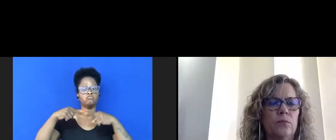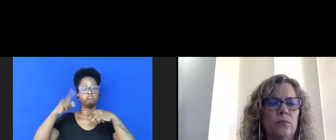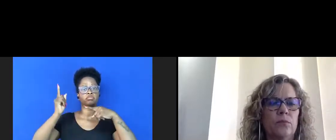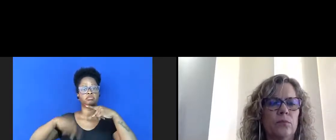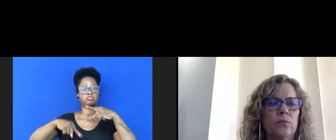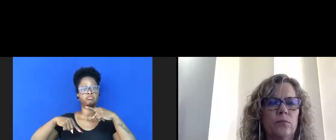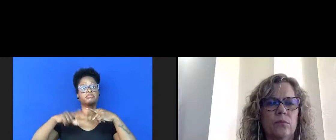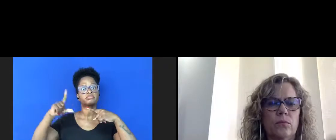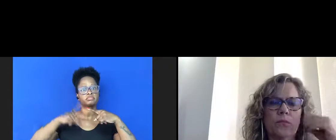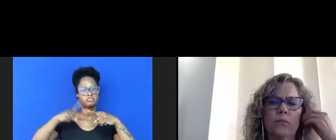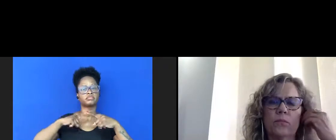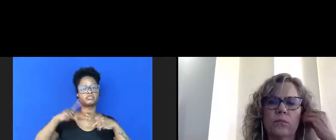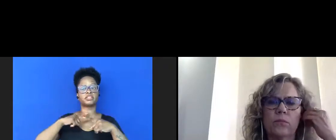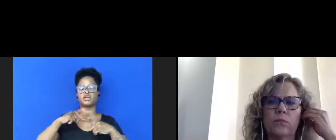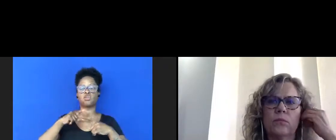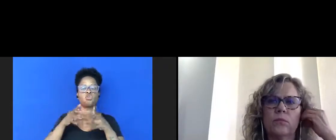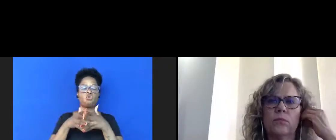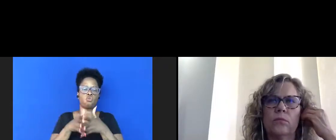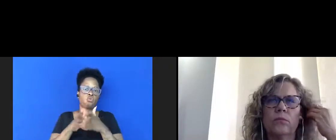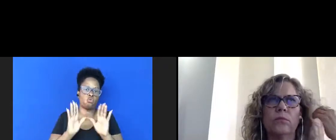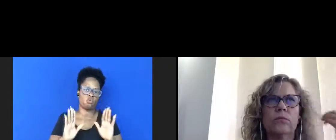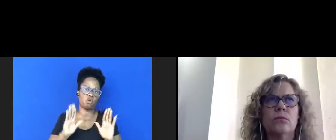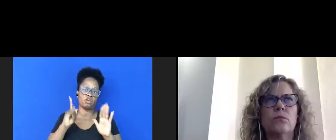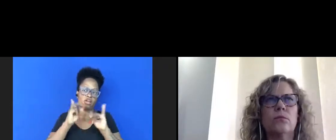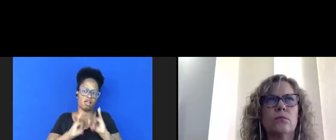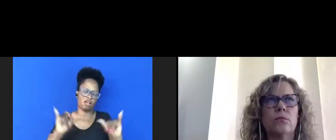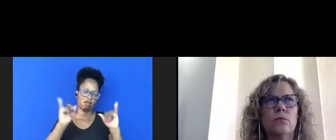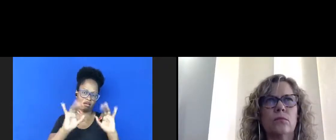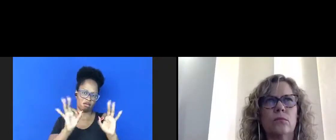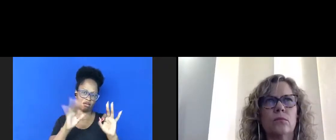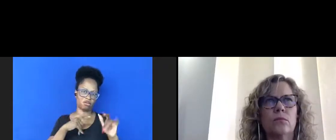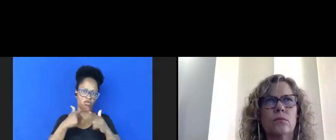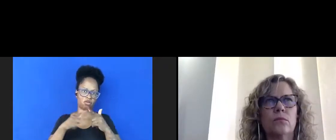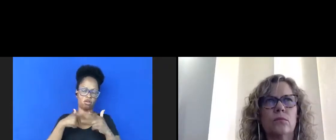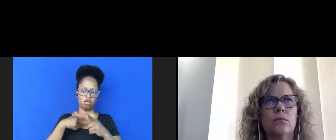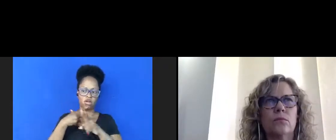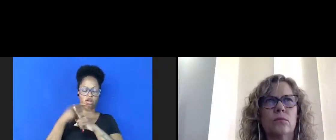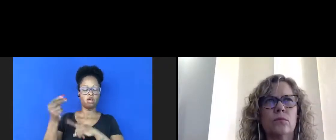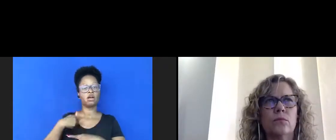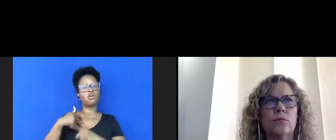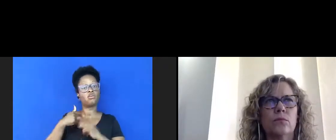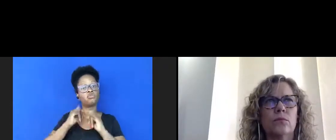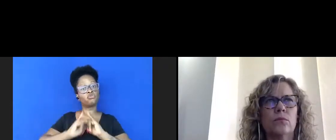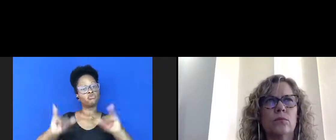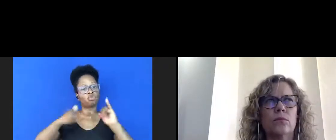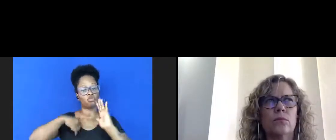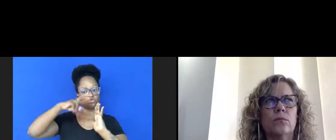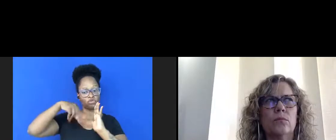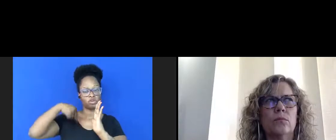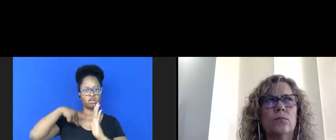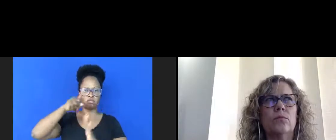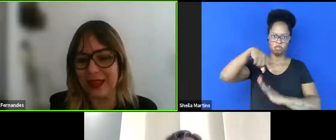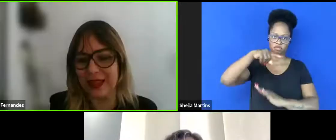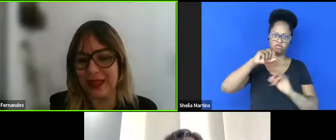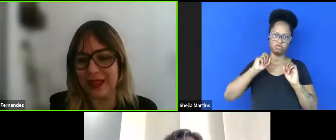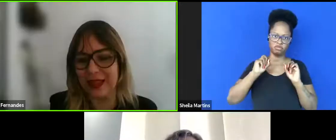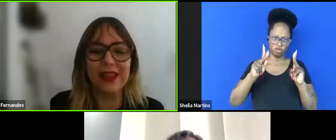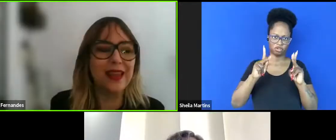um cardzinho que anuncia, né, o vencedor. Então, eu vou ler aqui para vocês, tá